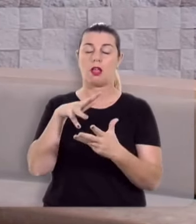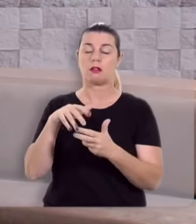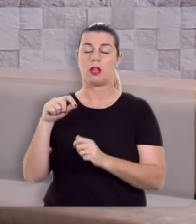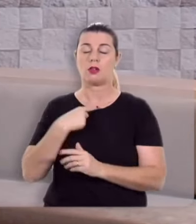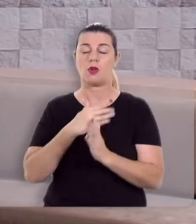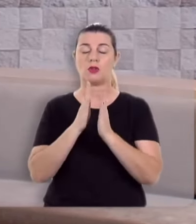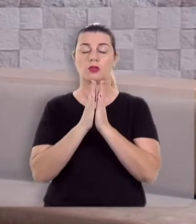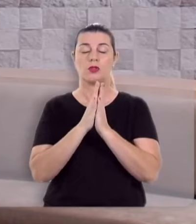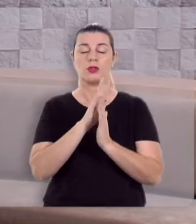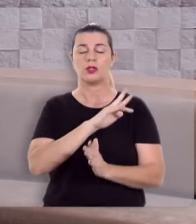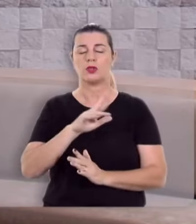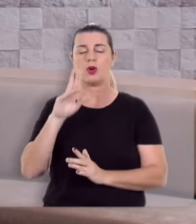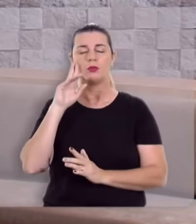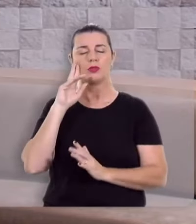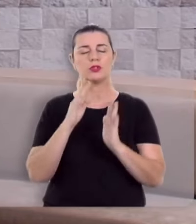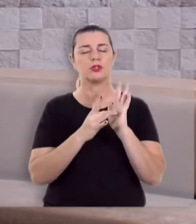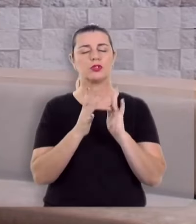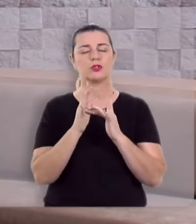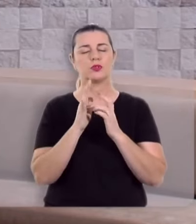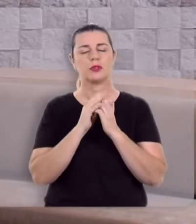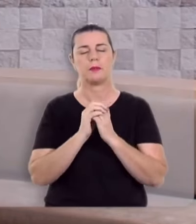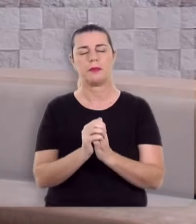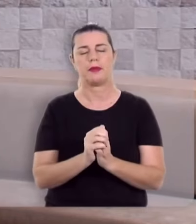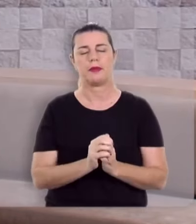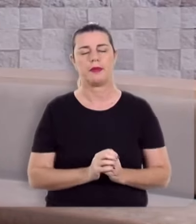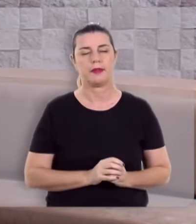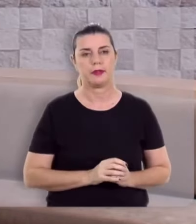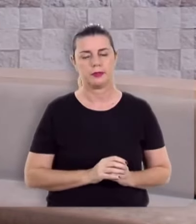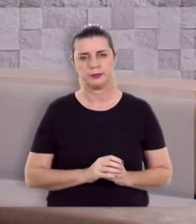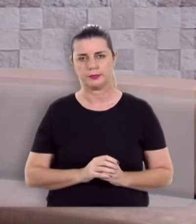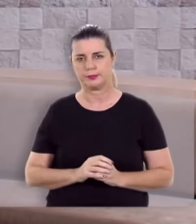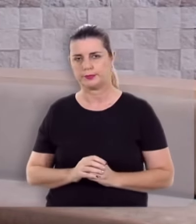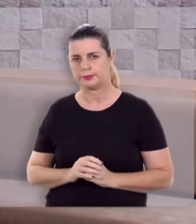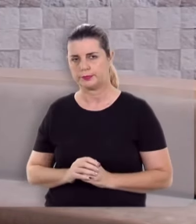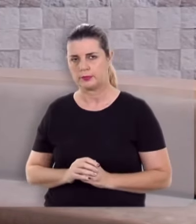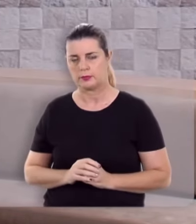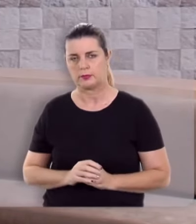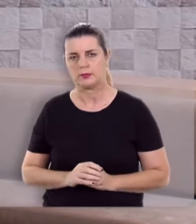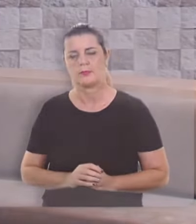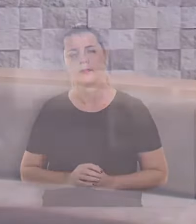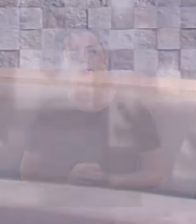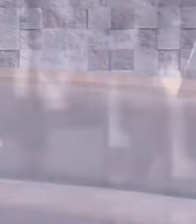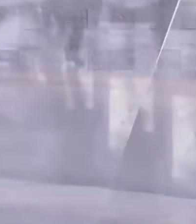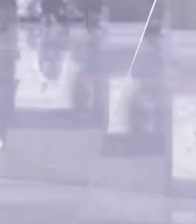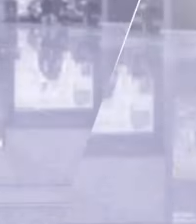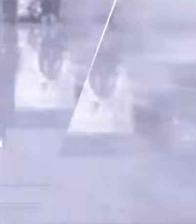Assim oramos em nome de Jesus. Amém. Amém.